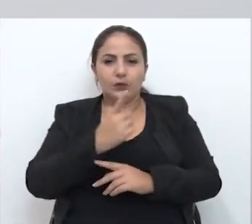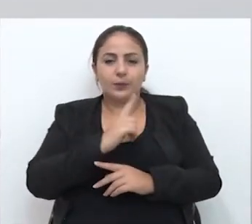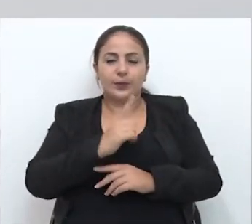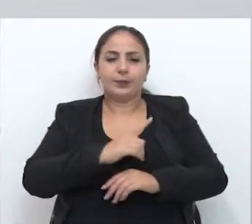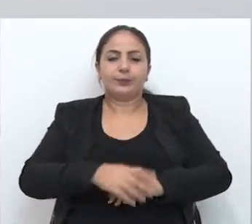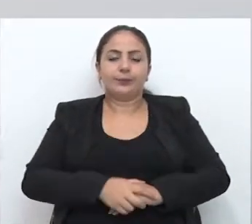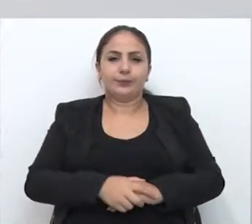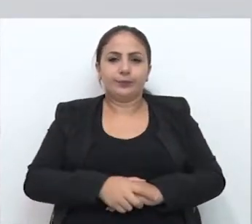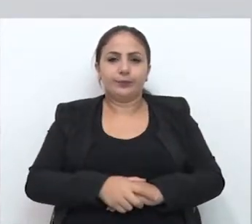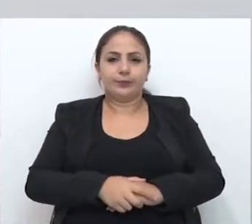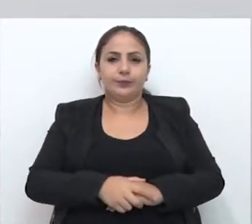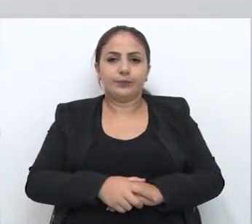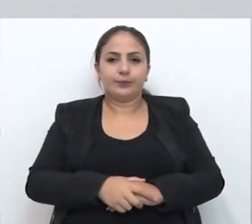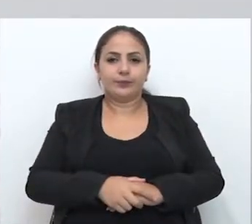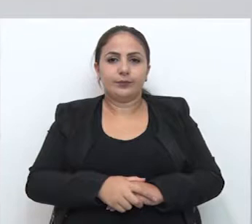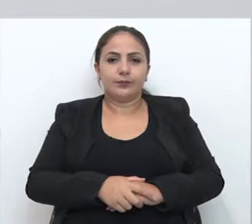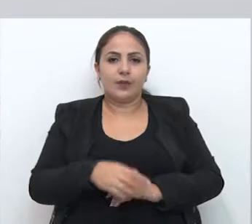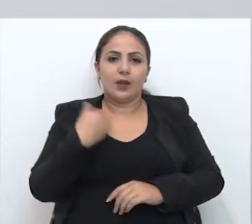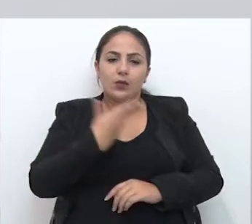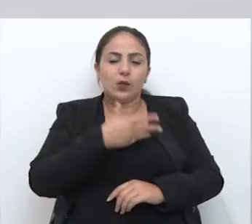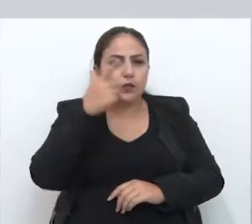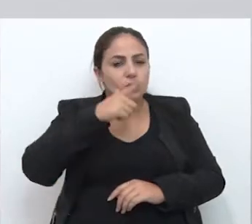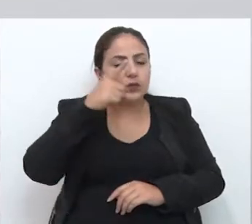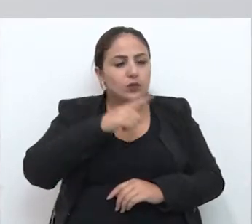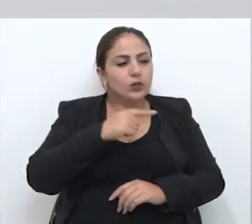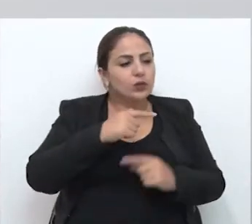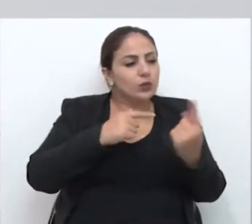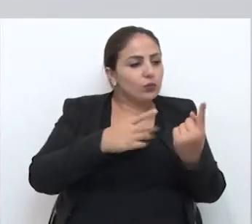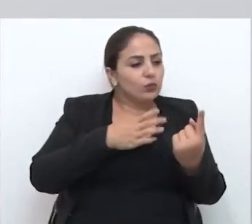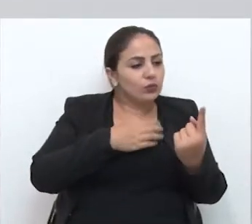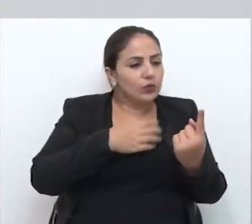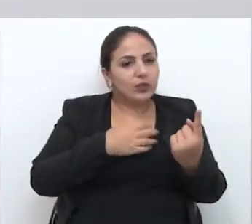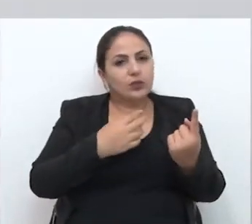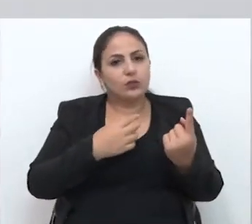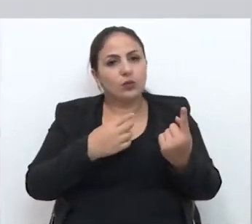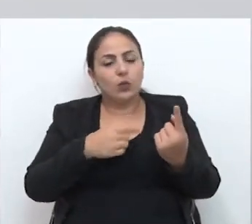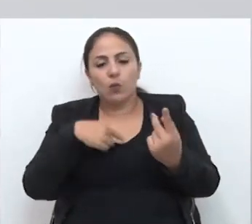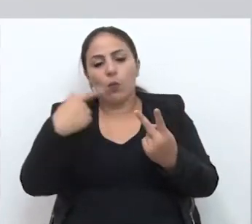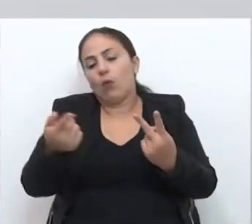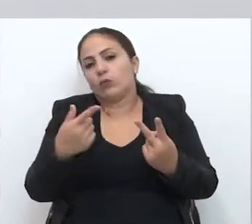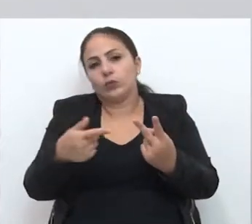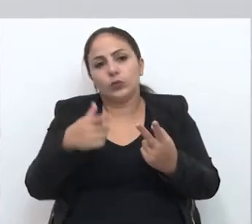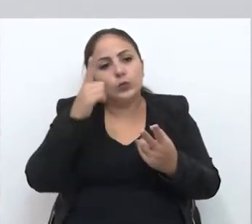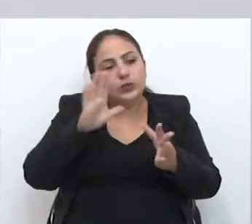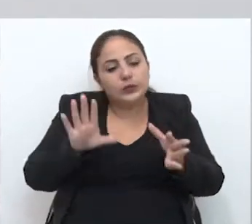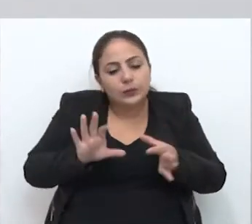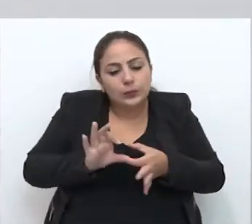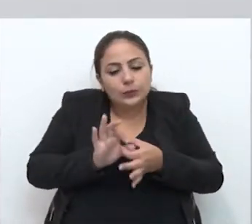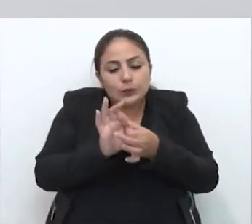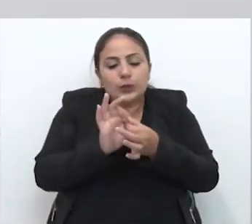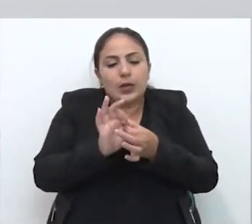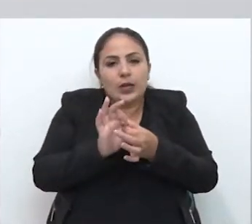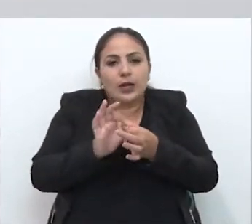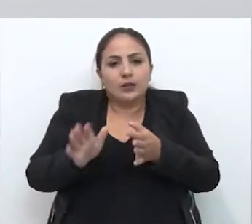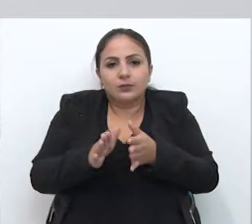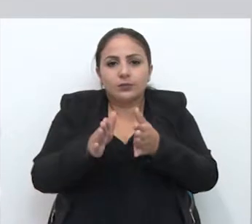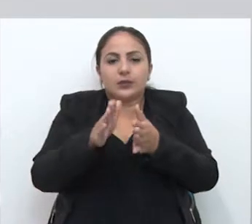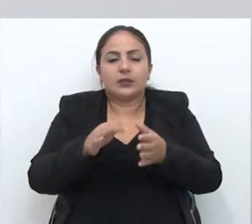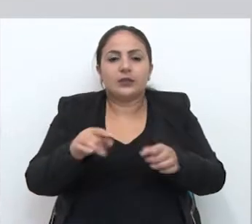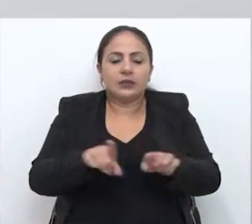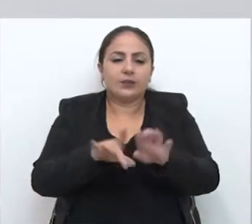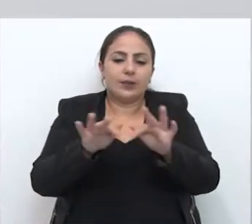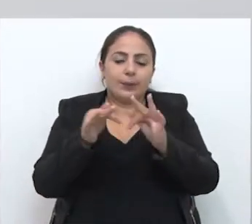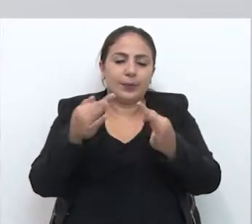no parlamento italiano, e que a gente possa, de uma maneira ou outra, estreitar esses laços, né, entre